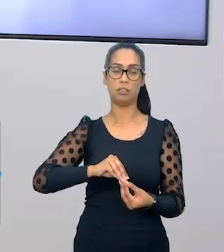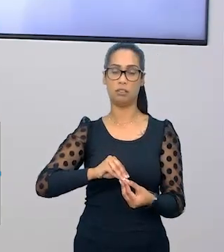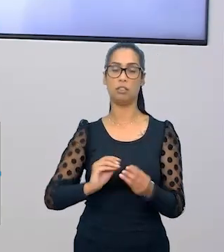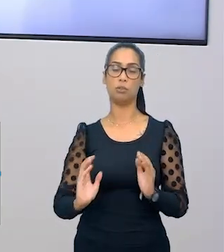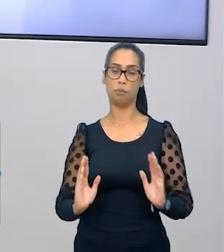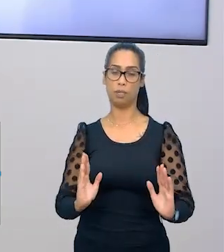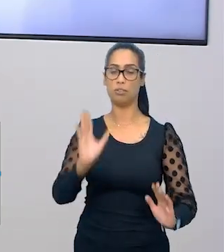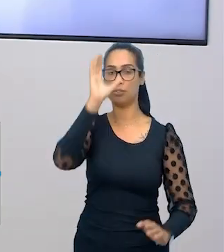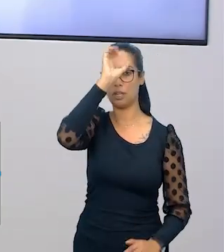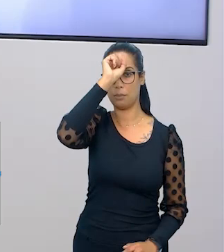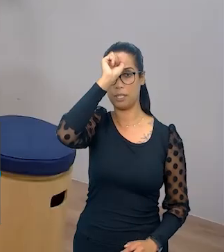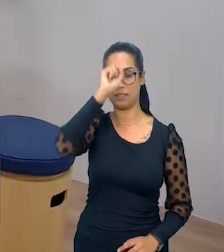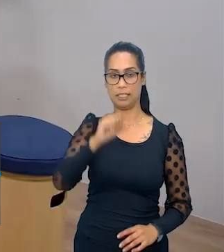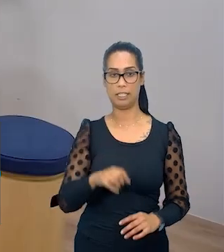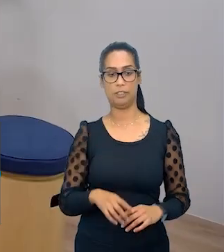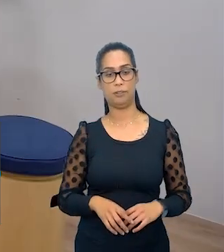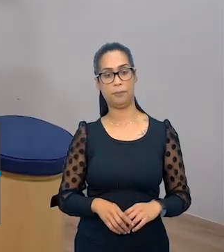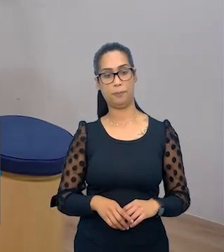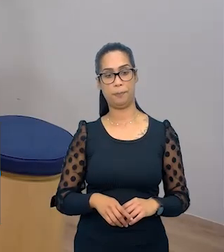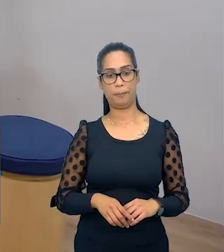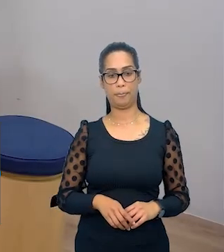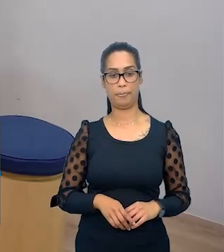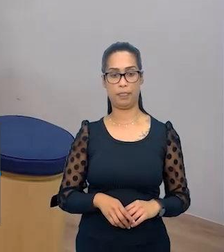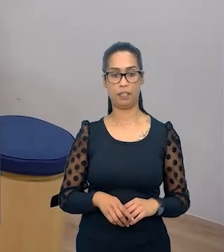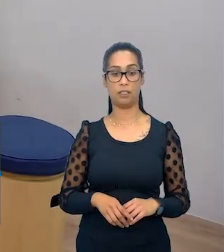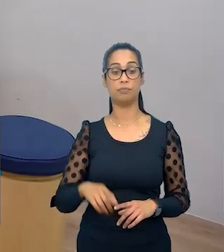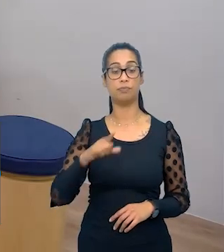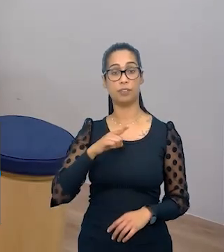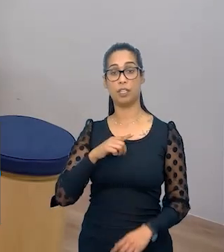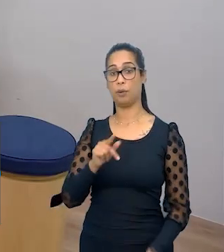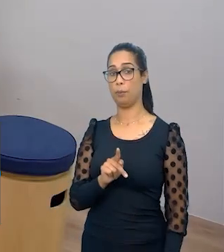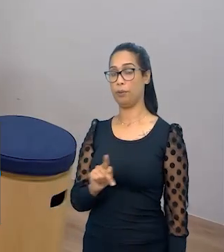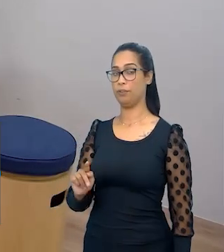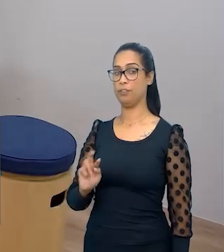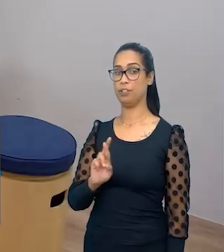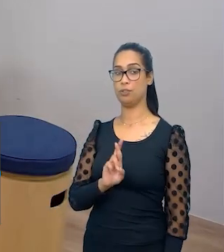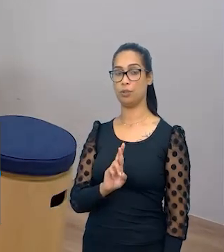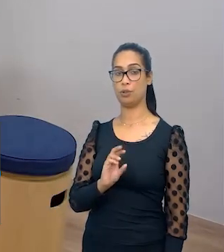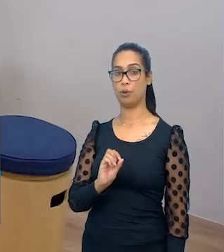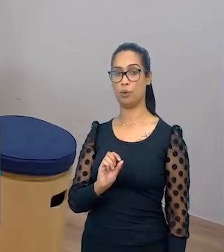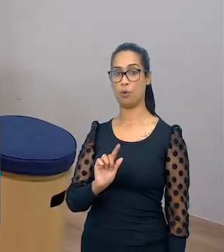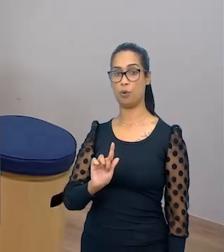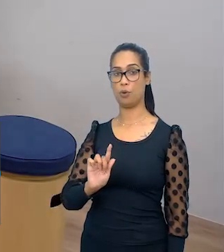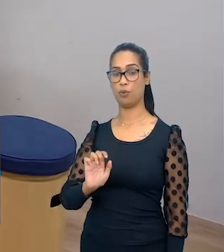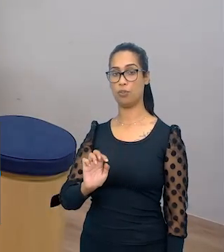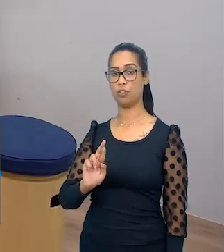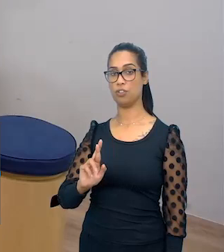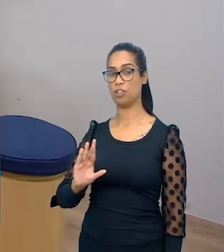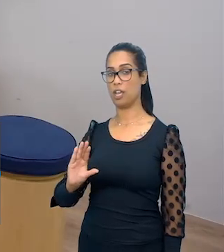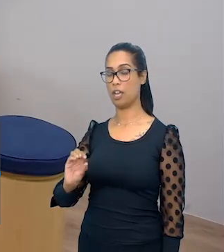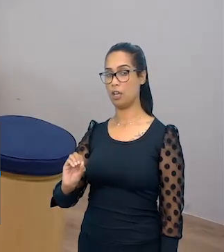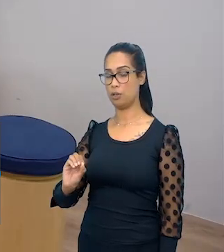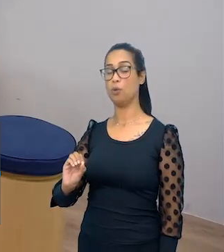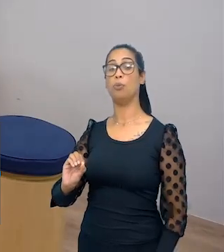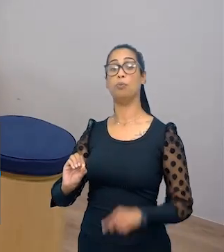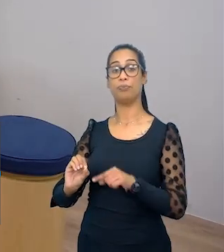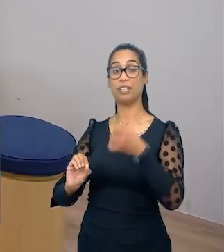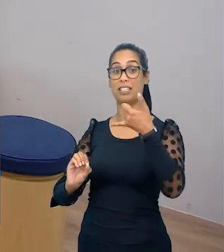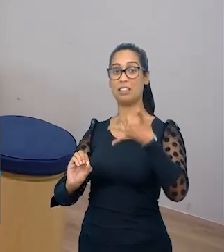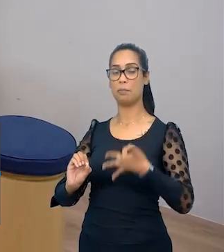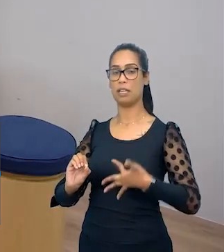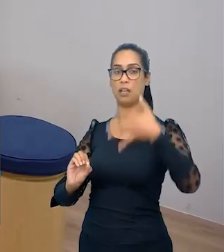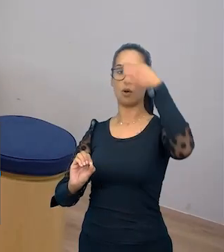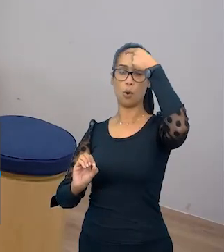alguma coisa aí, Sumaia? Sim. Nós temos aqui o professor Rogério falando da conscientização ambiental, das